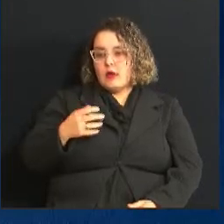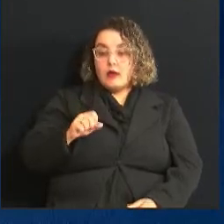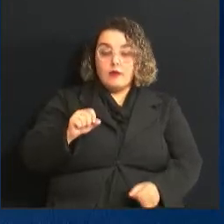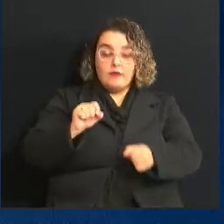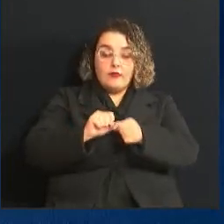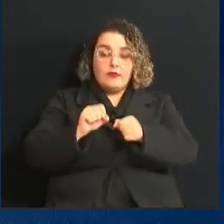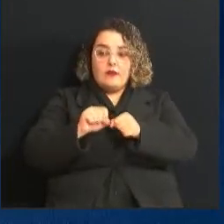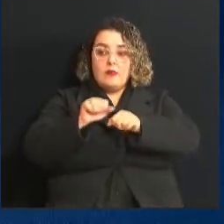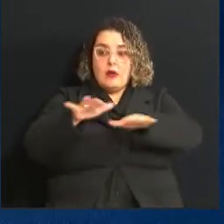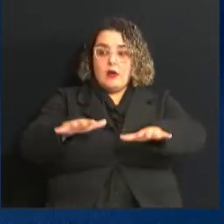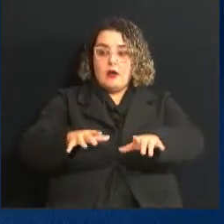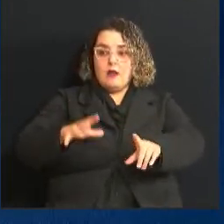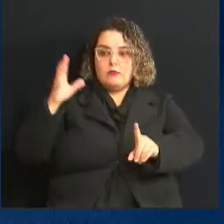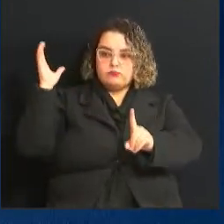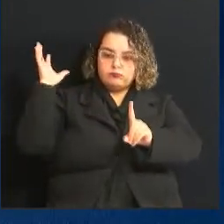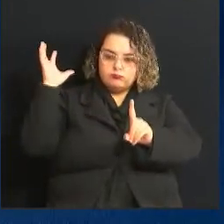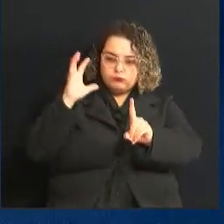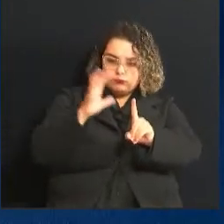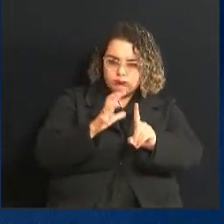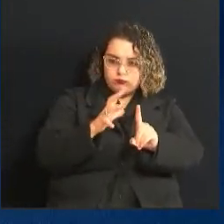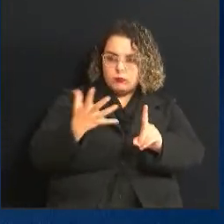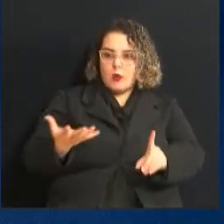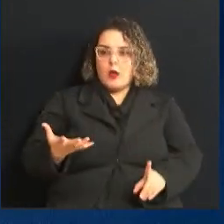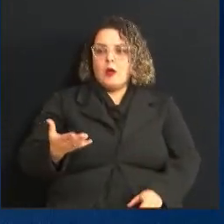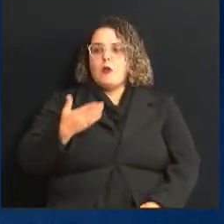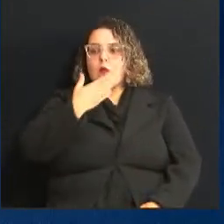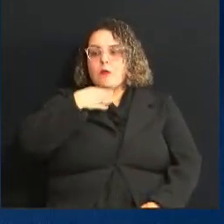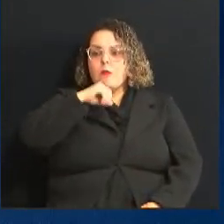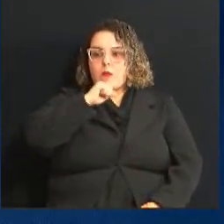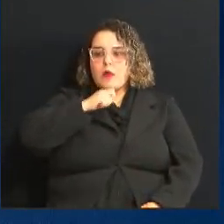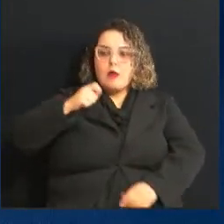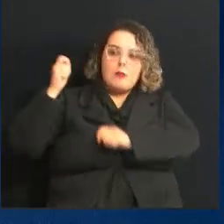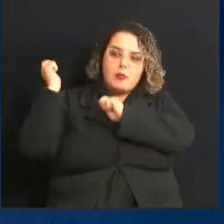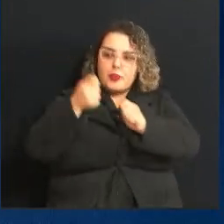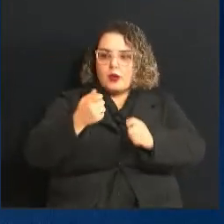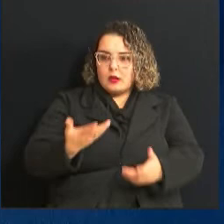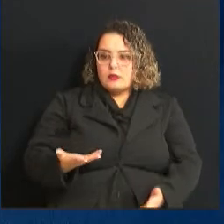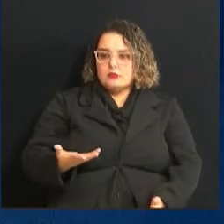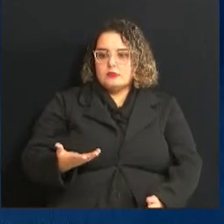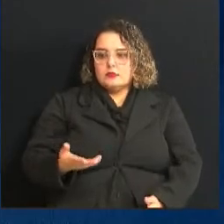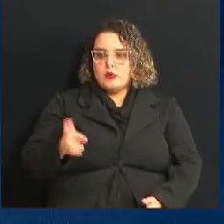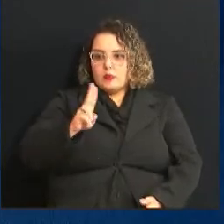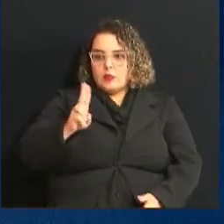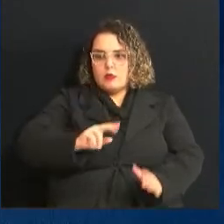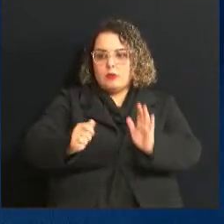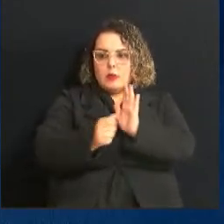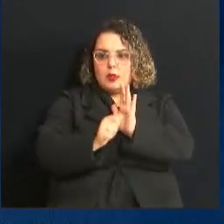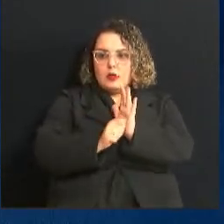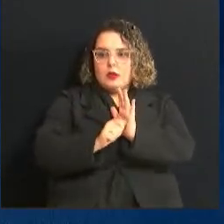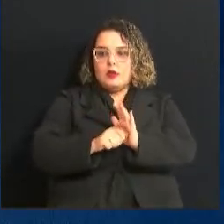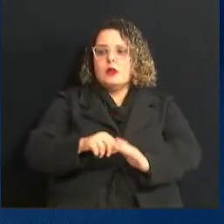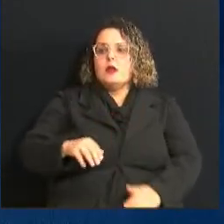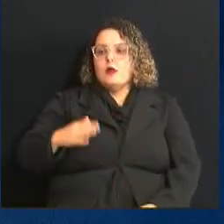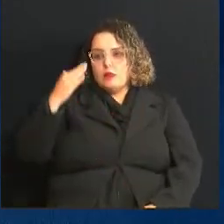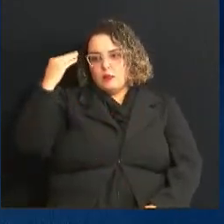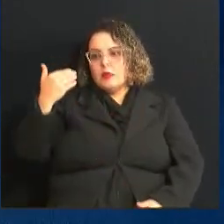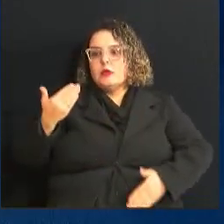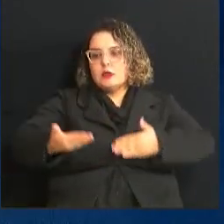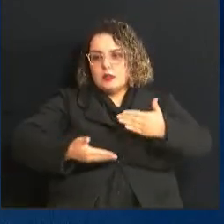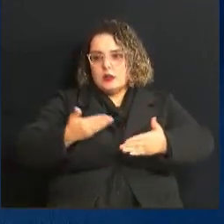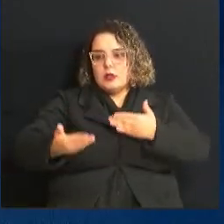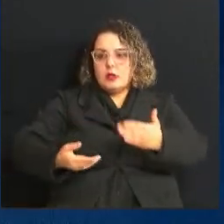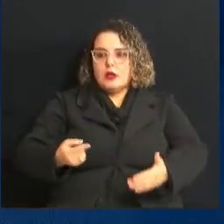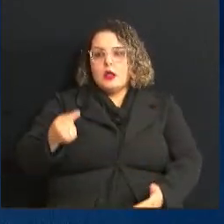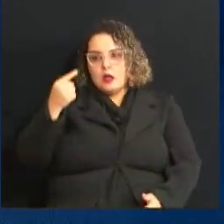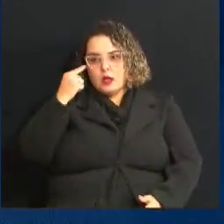ameaçava o pai com um bastão sob o uso de drogas. Ossiri lembrou que o famoso está em tratamento e que a ideia é